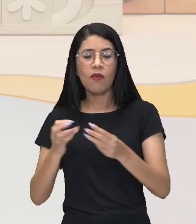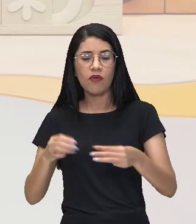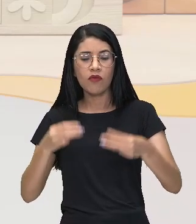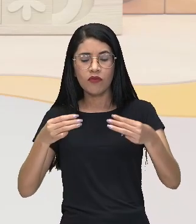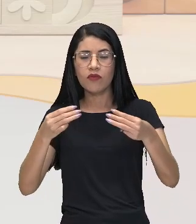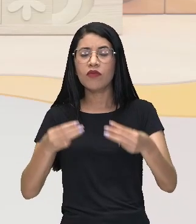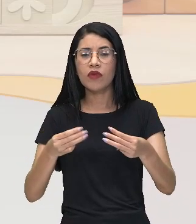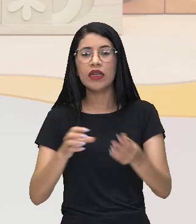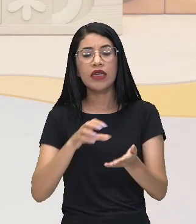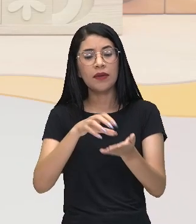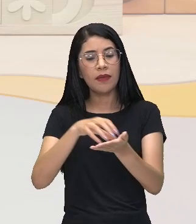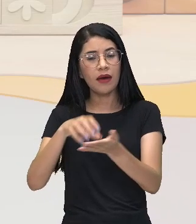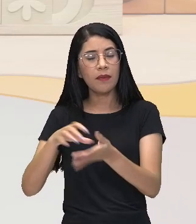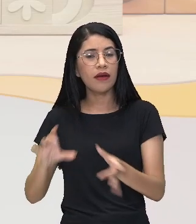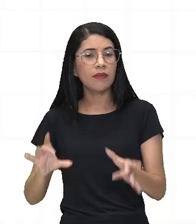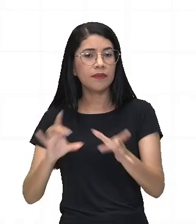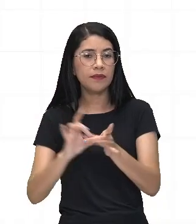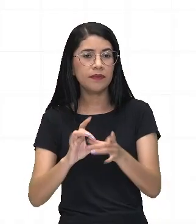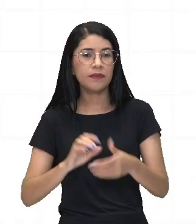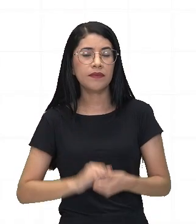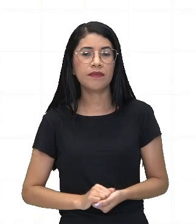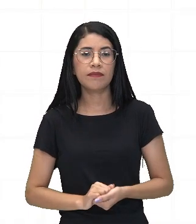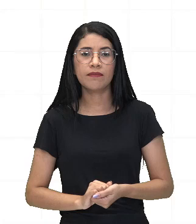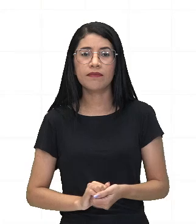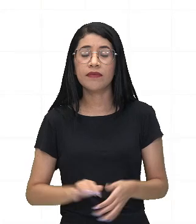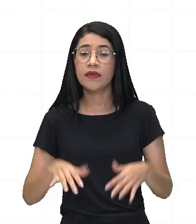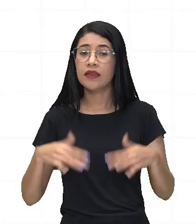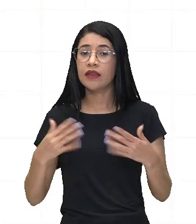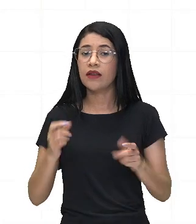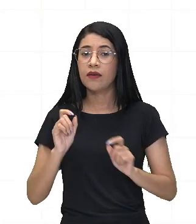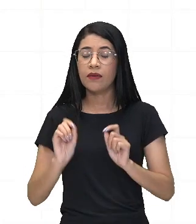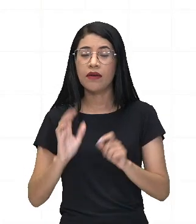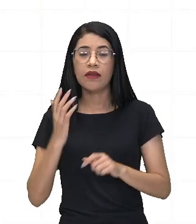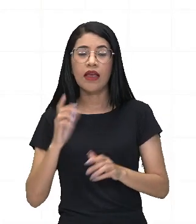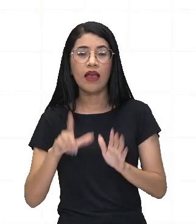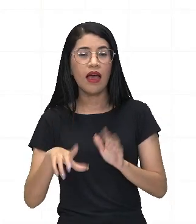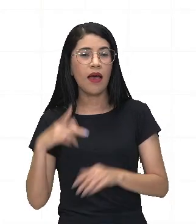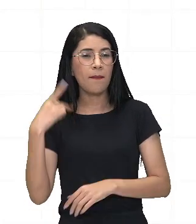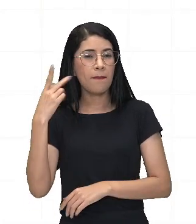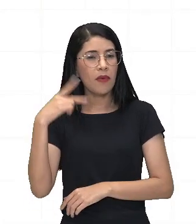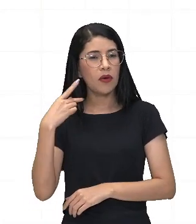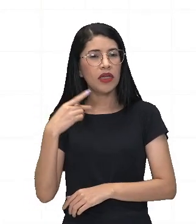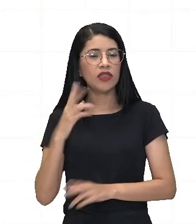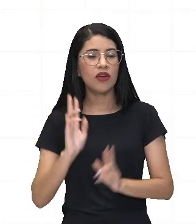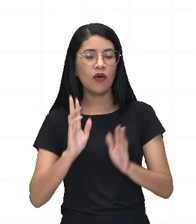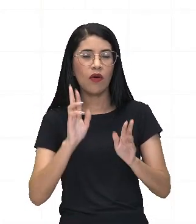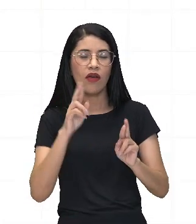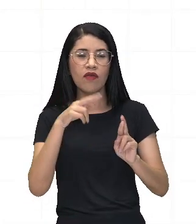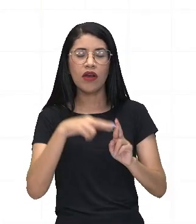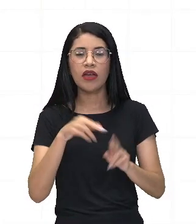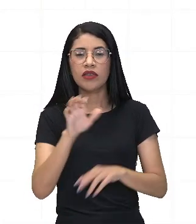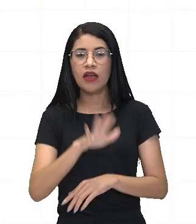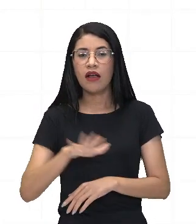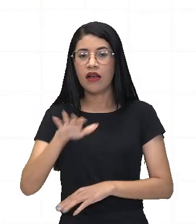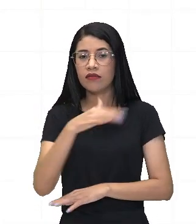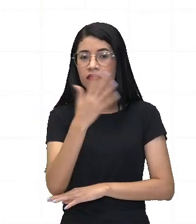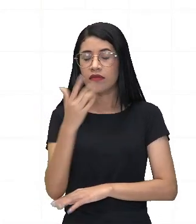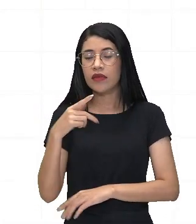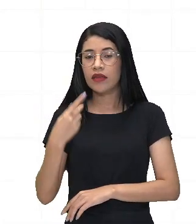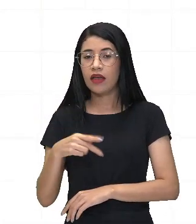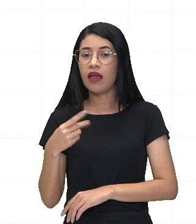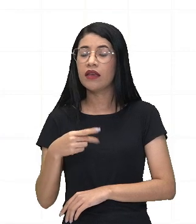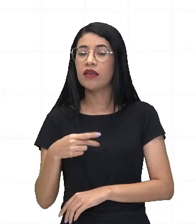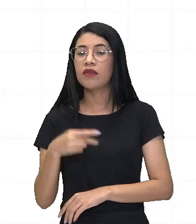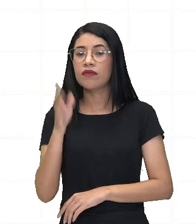suas instituições vinculadas. Então, toda a política ambiental, a legislação ambiental do nosso